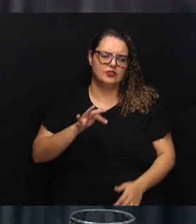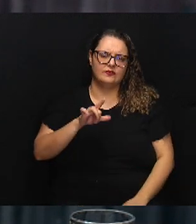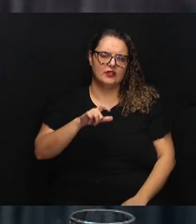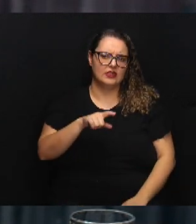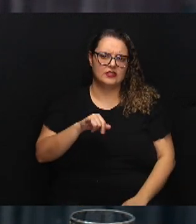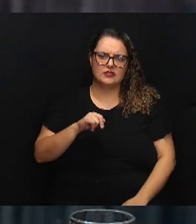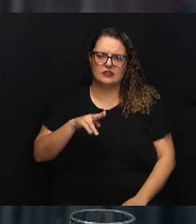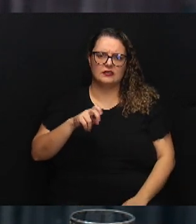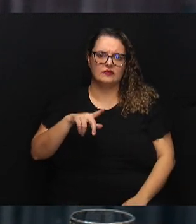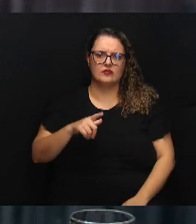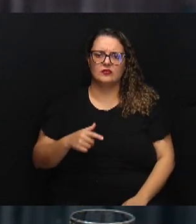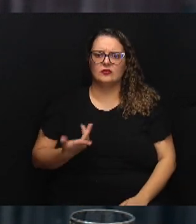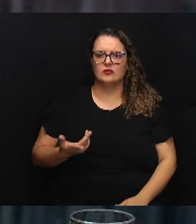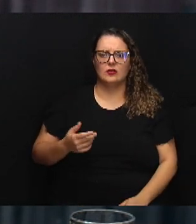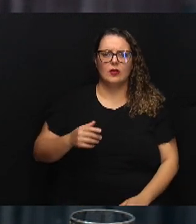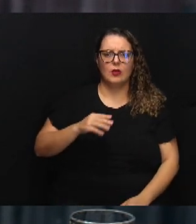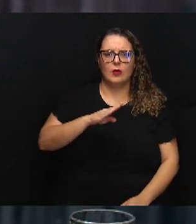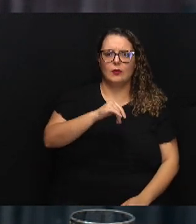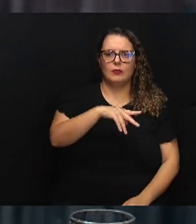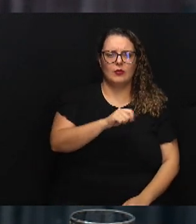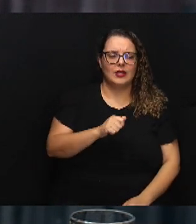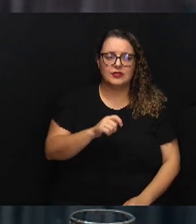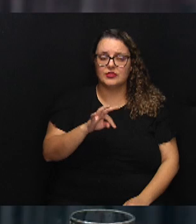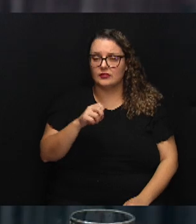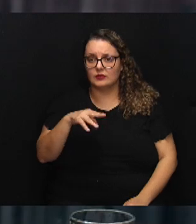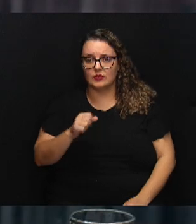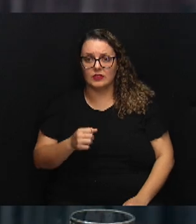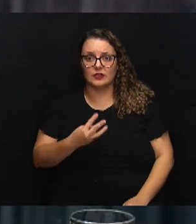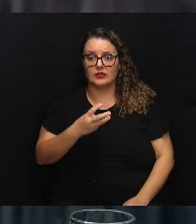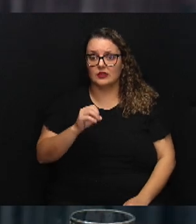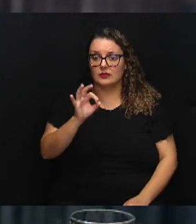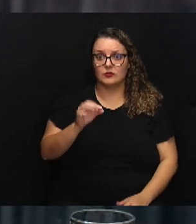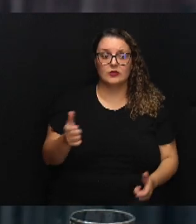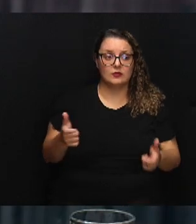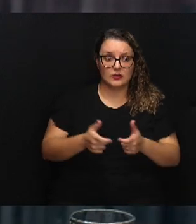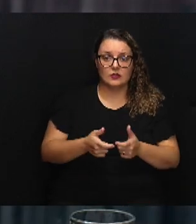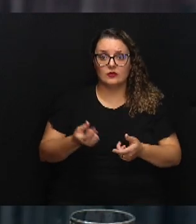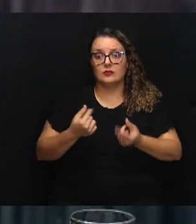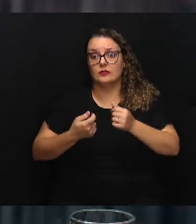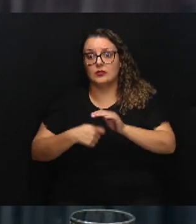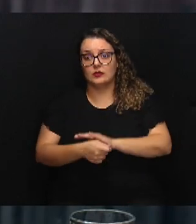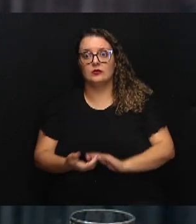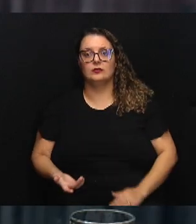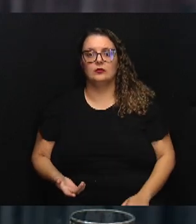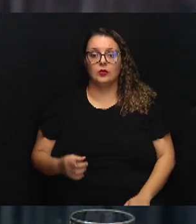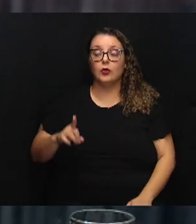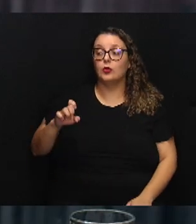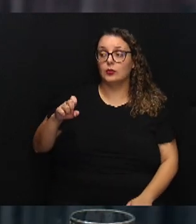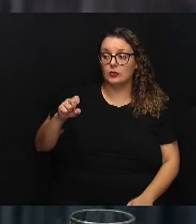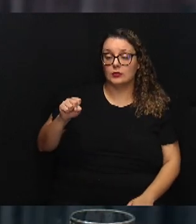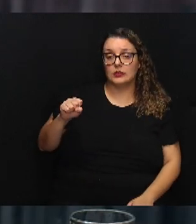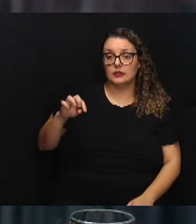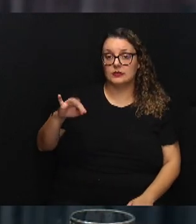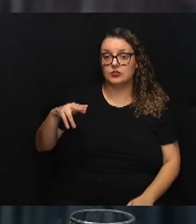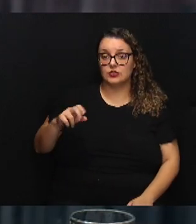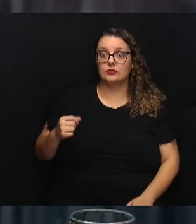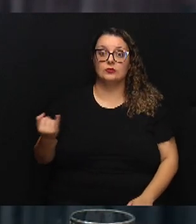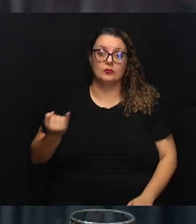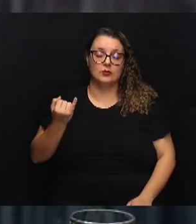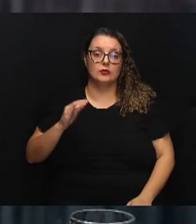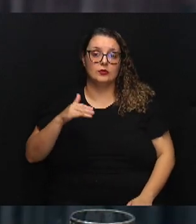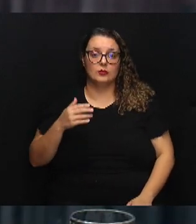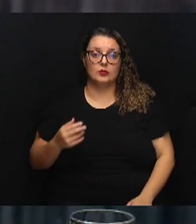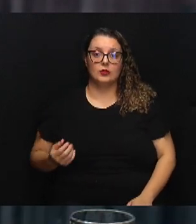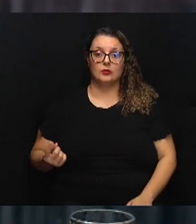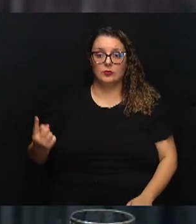escolhe a temporada, uma baixa temporada já cai cerca de 30% do valor que você investe. Legal. O destino é muito importante, né? Hoje, quando um viajante